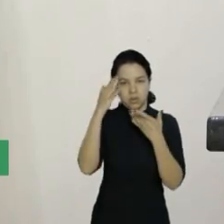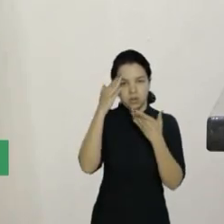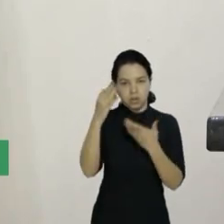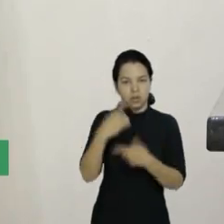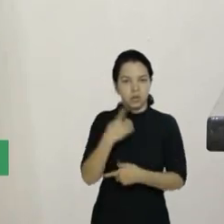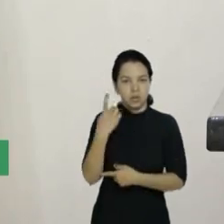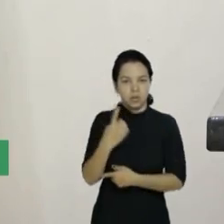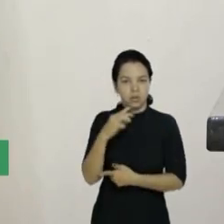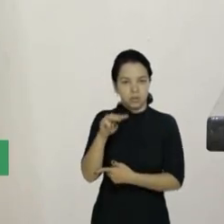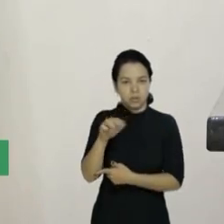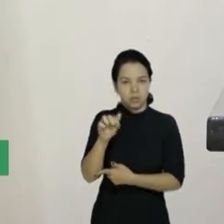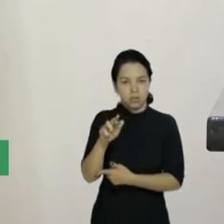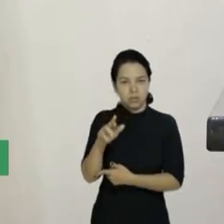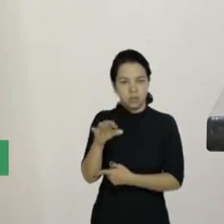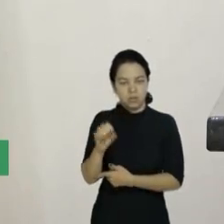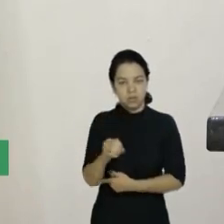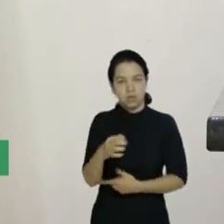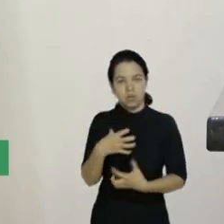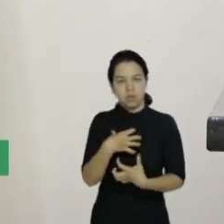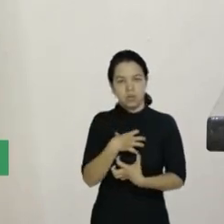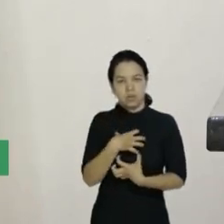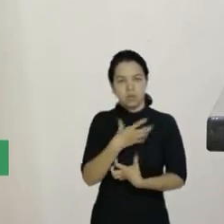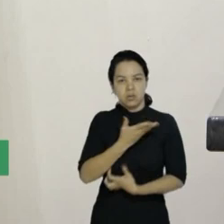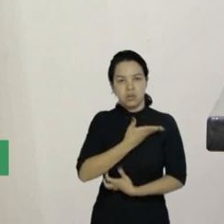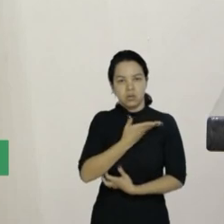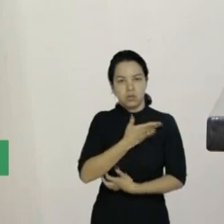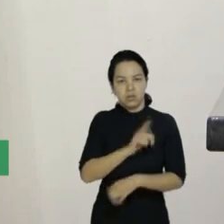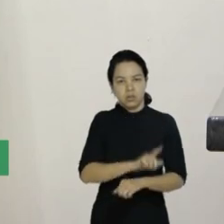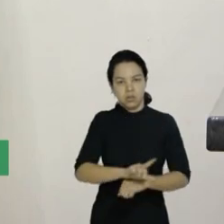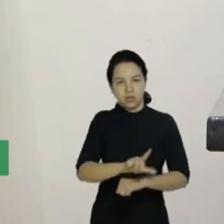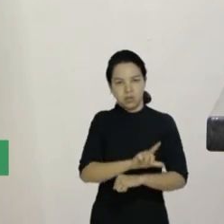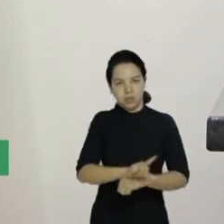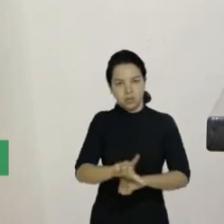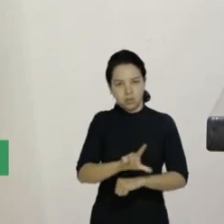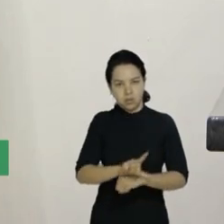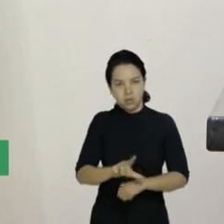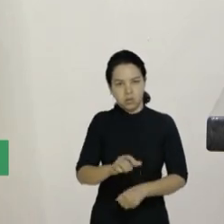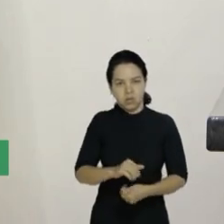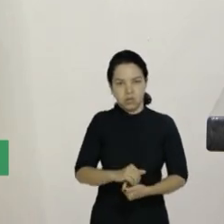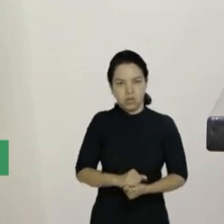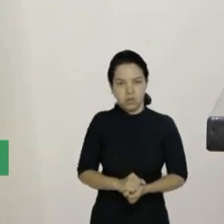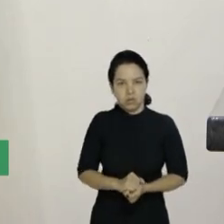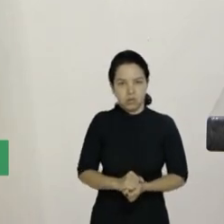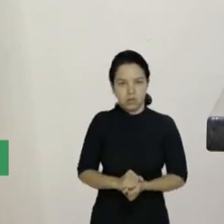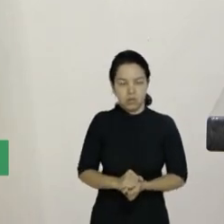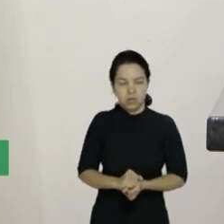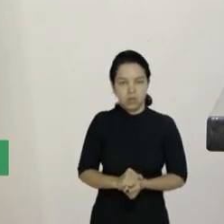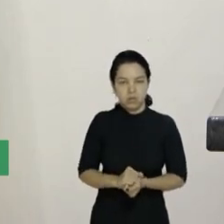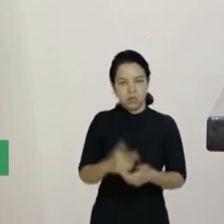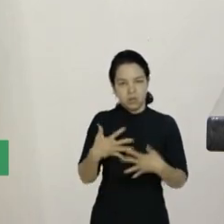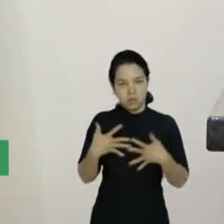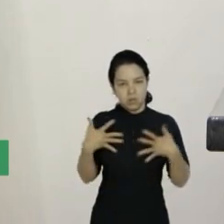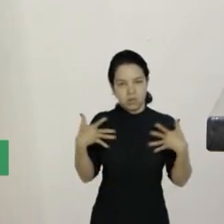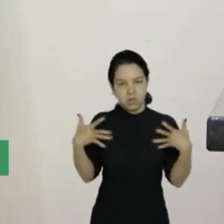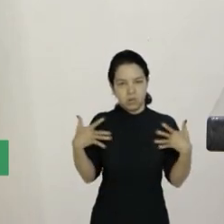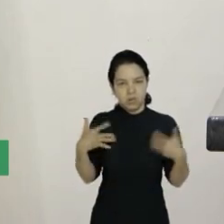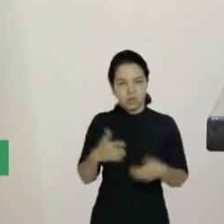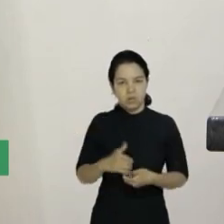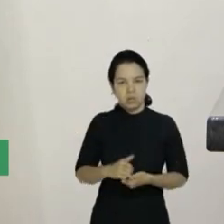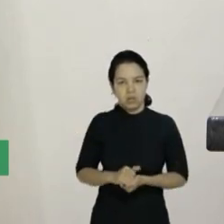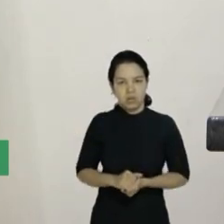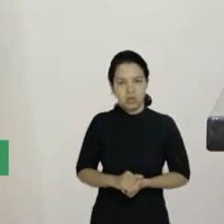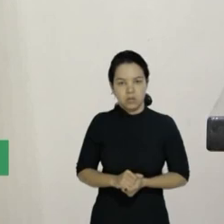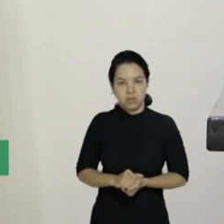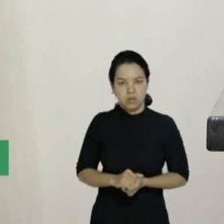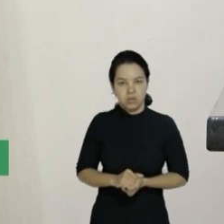essa sensibilidade, junto com a nossa amiga de Lages, de ter efetuado essa homenagem. Deputado,